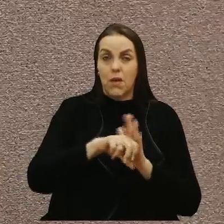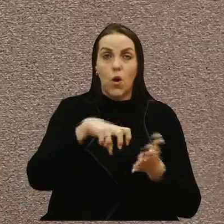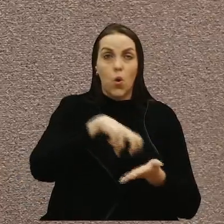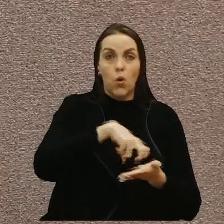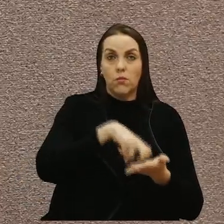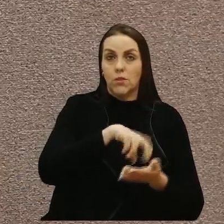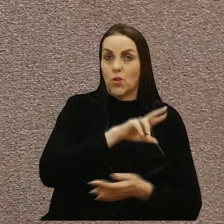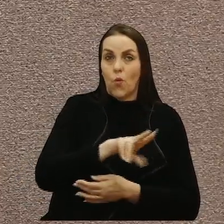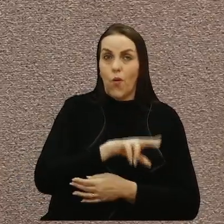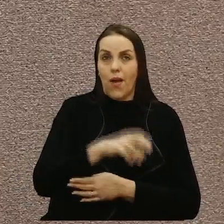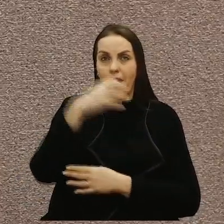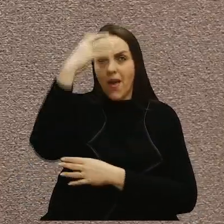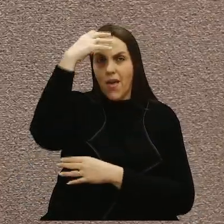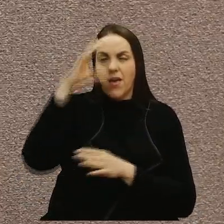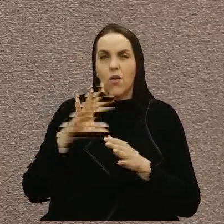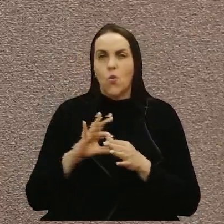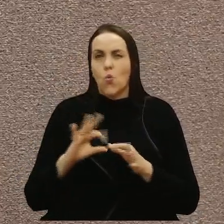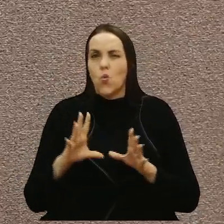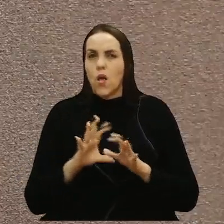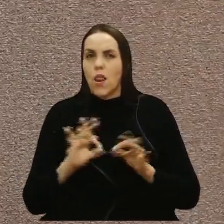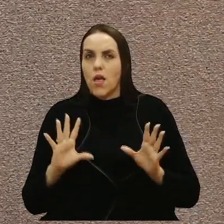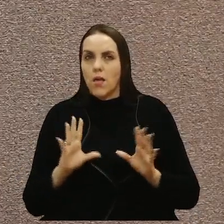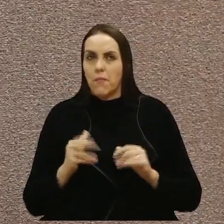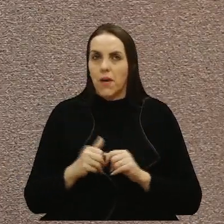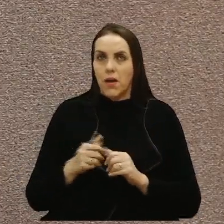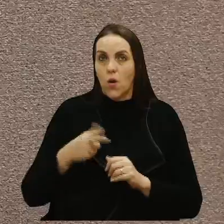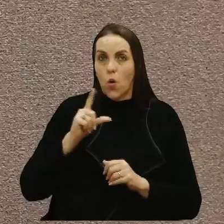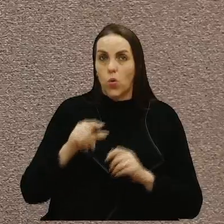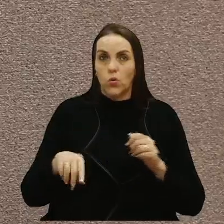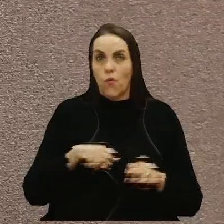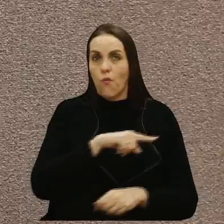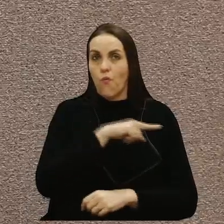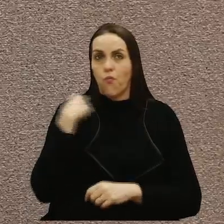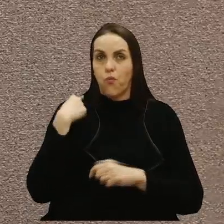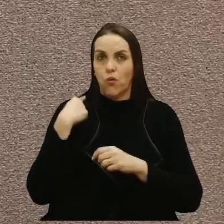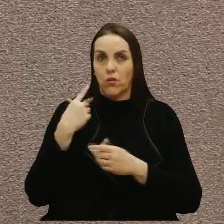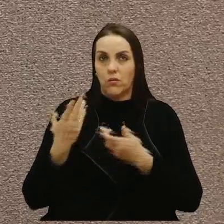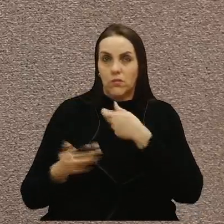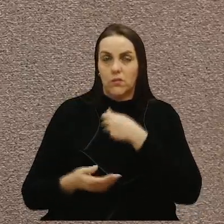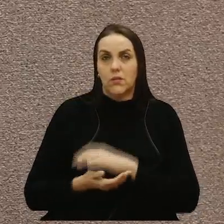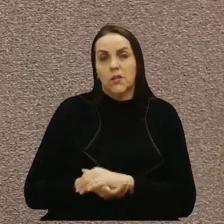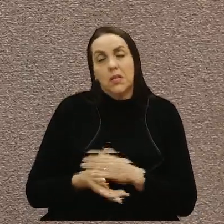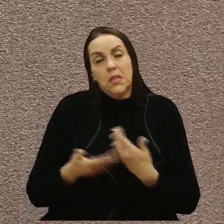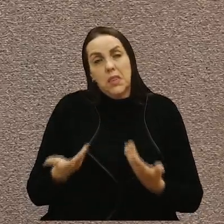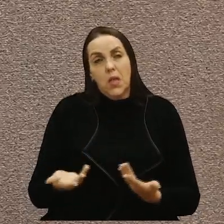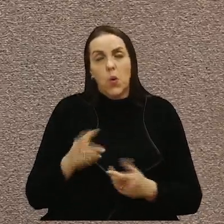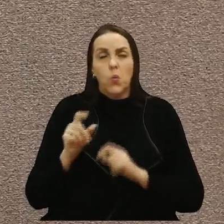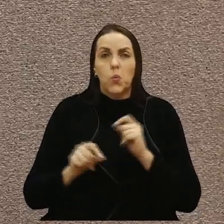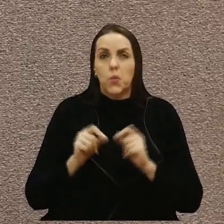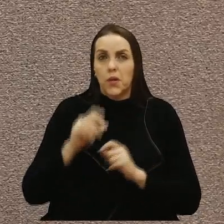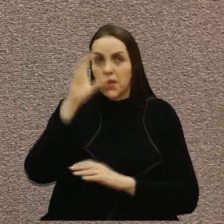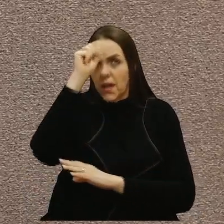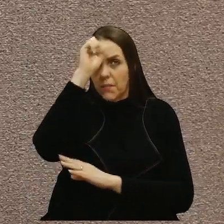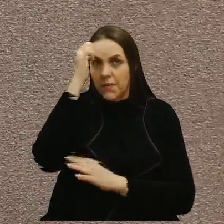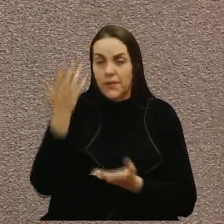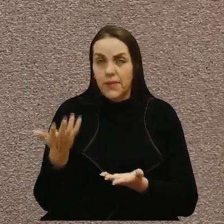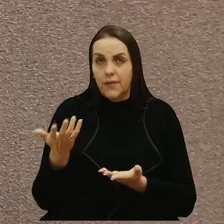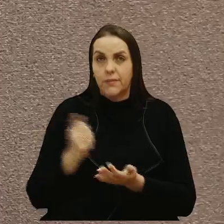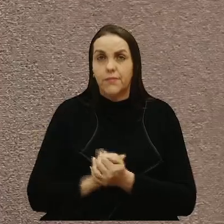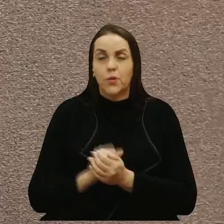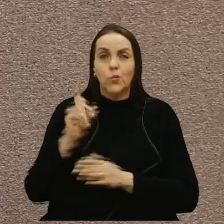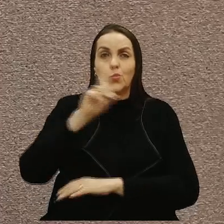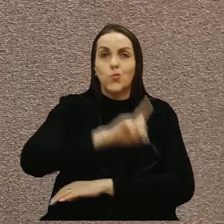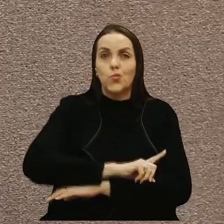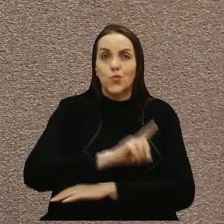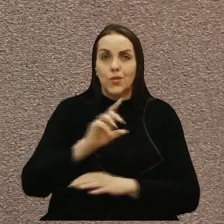O rei aliviava, outros ele cortava-se a cabeça. Então, o que nós temos que aprender com esse dia da liberdade